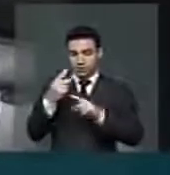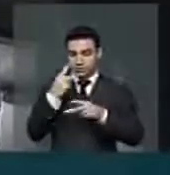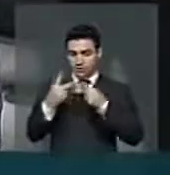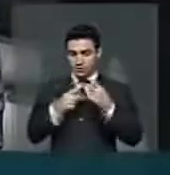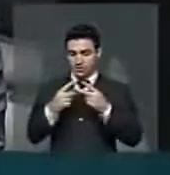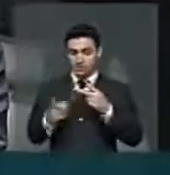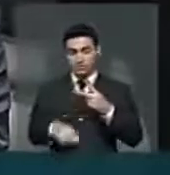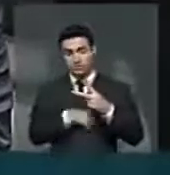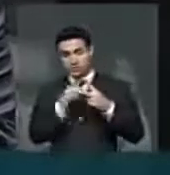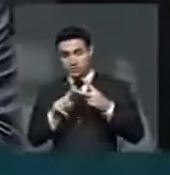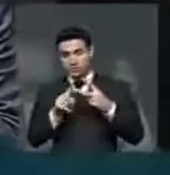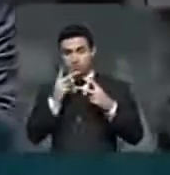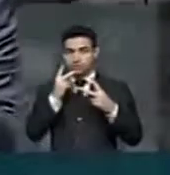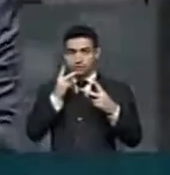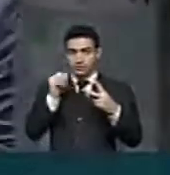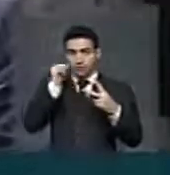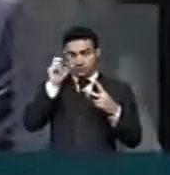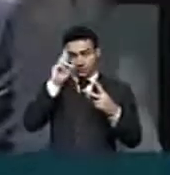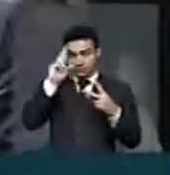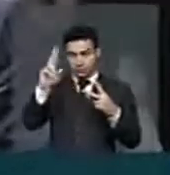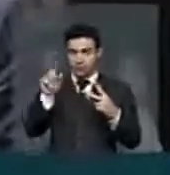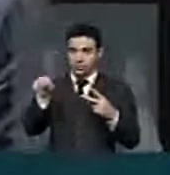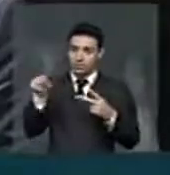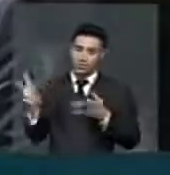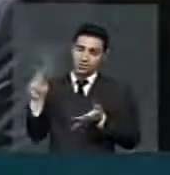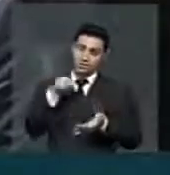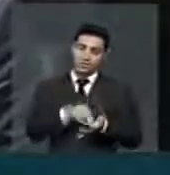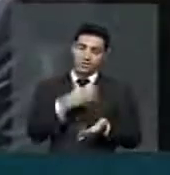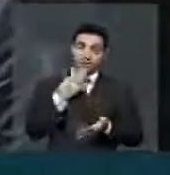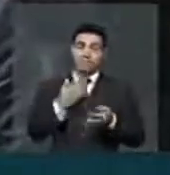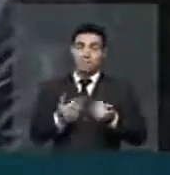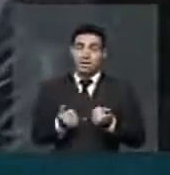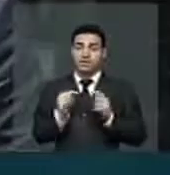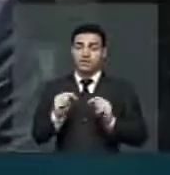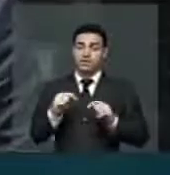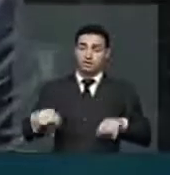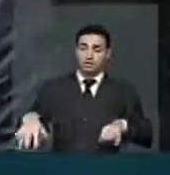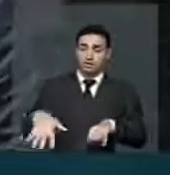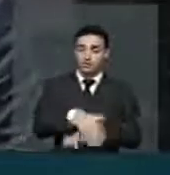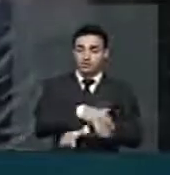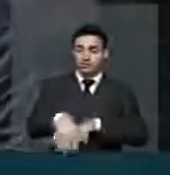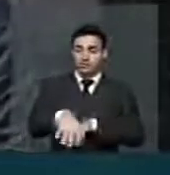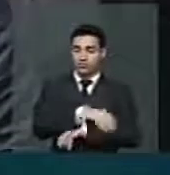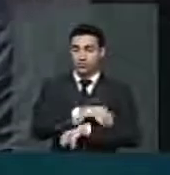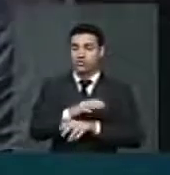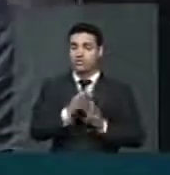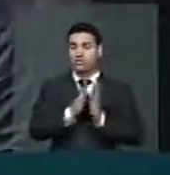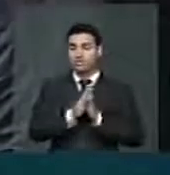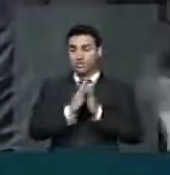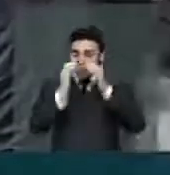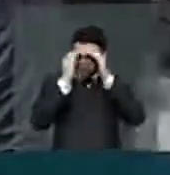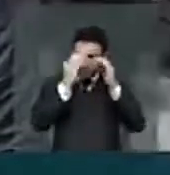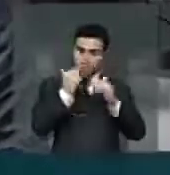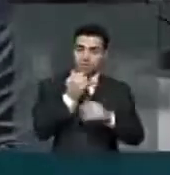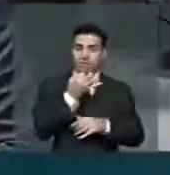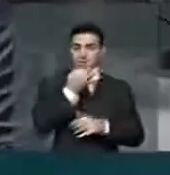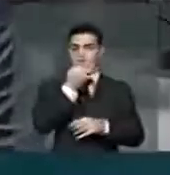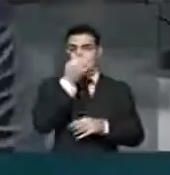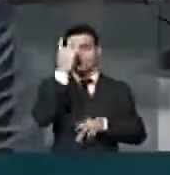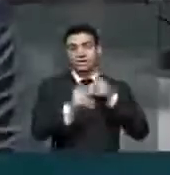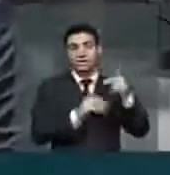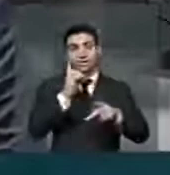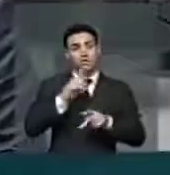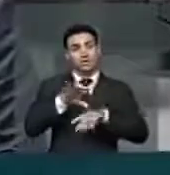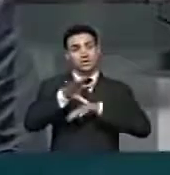que Vossa Excelência vem aqui pedir que o clamor das ruas seja ouvido pelos parlamentares para que a gente